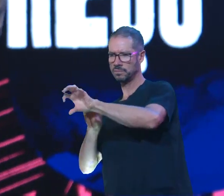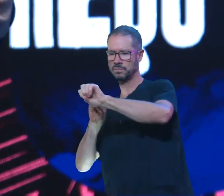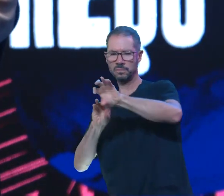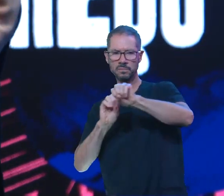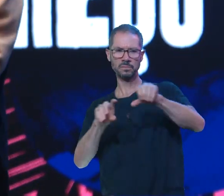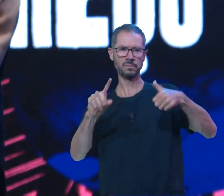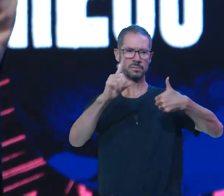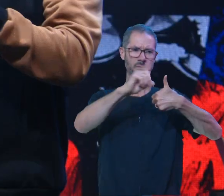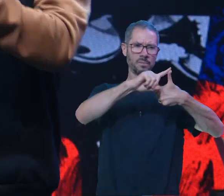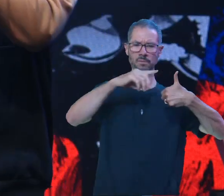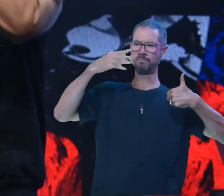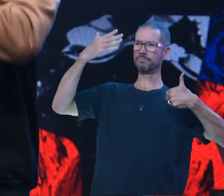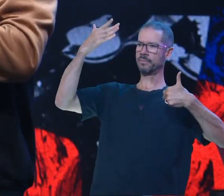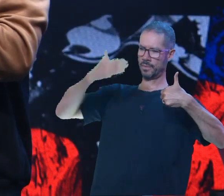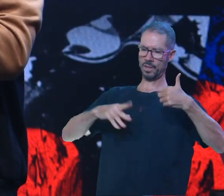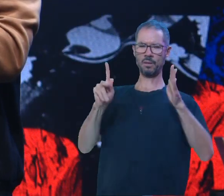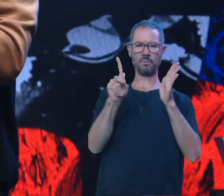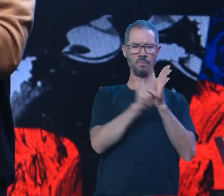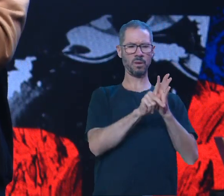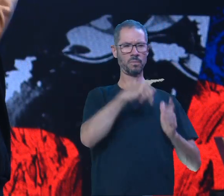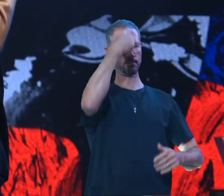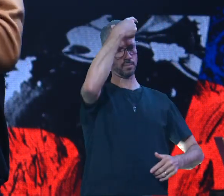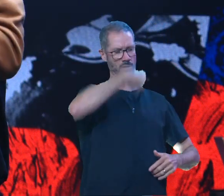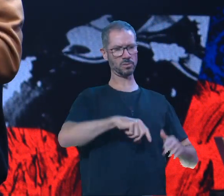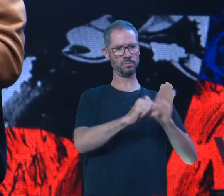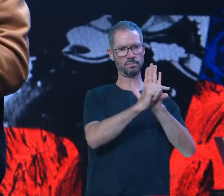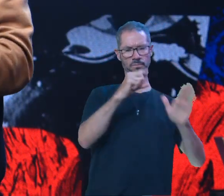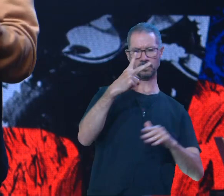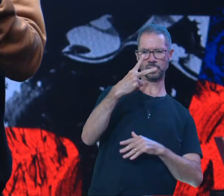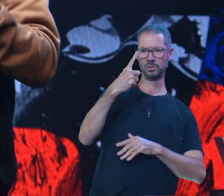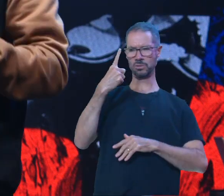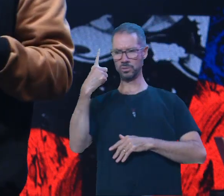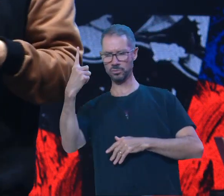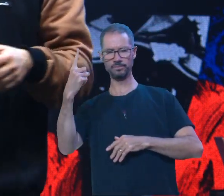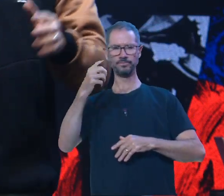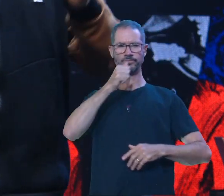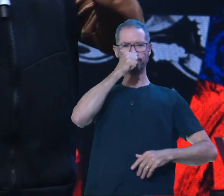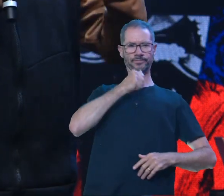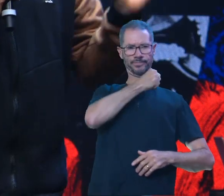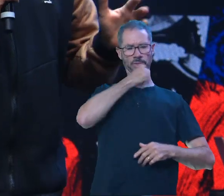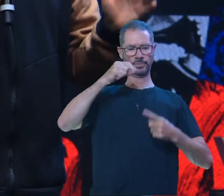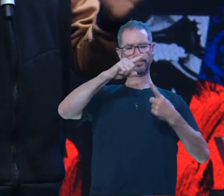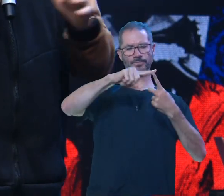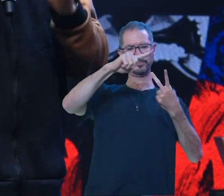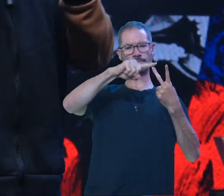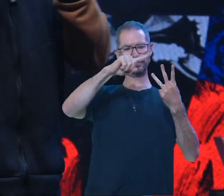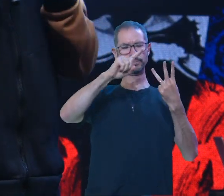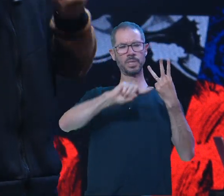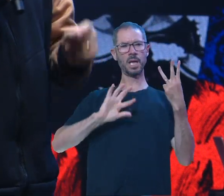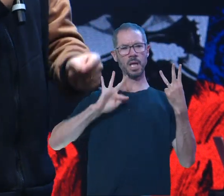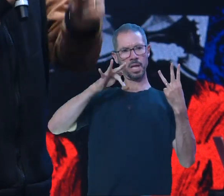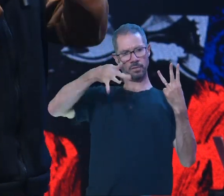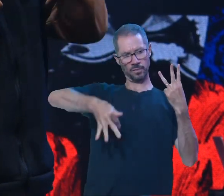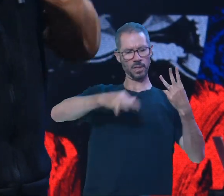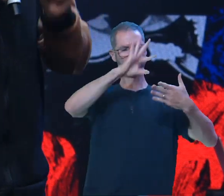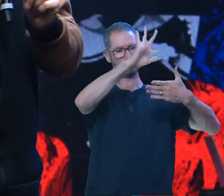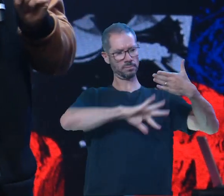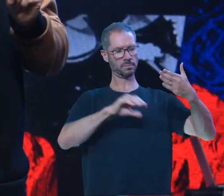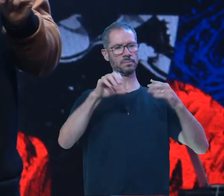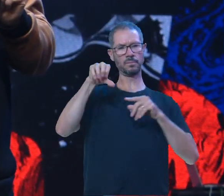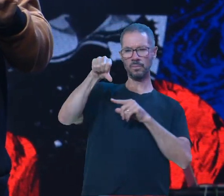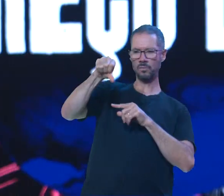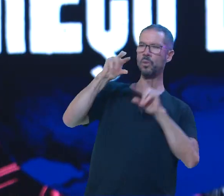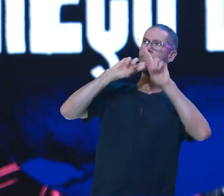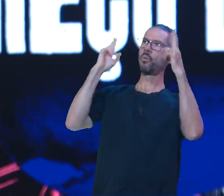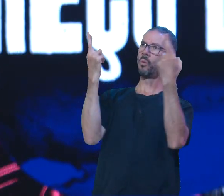primeiramente, a sua própria pessoa, desde o versículo 21, logo depois sobre o seu sacrifício, e no final do capítulo 9 vai ensinando sobre o reino